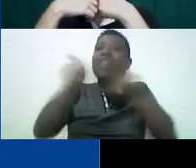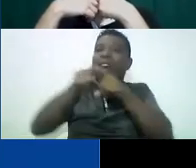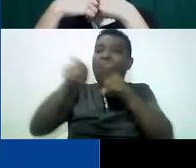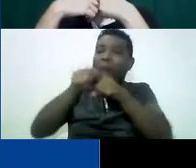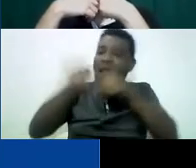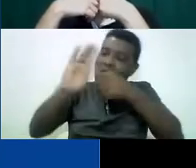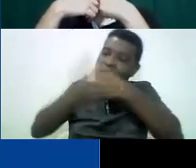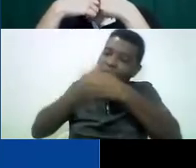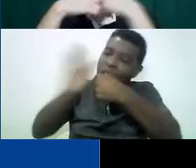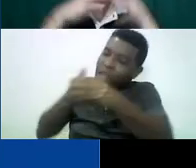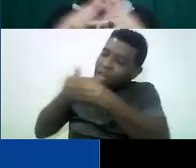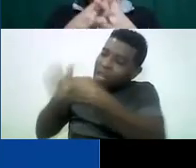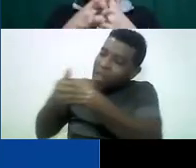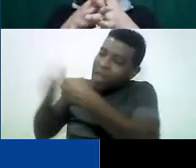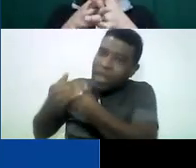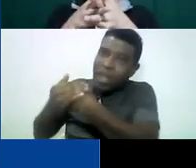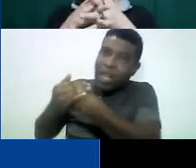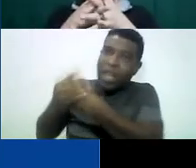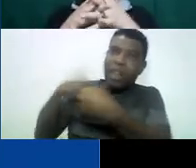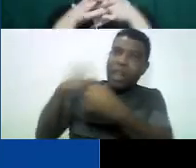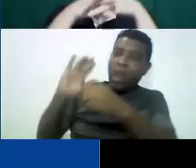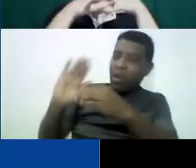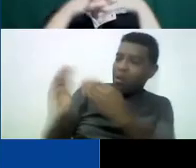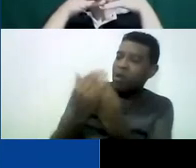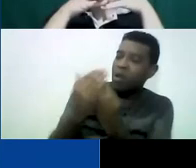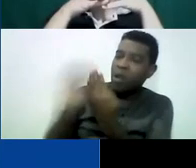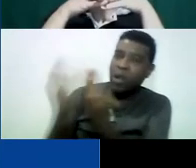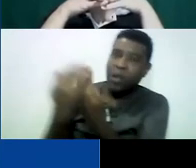trapézio. Tirei o trapézio, esplênio da cabeça.